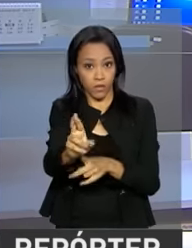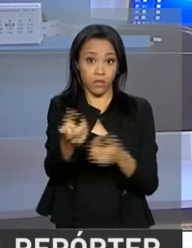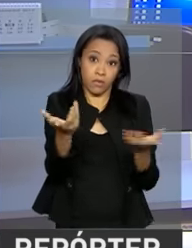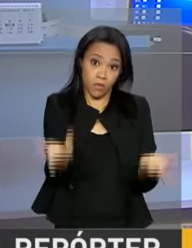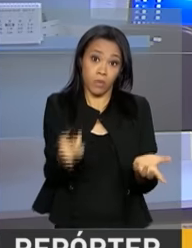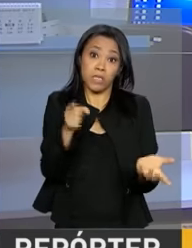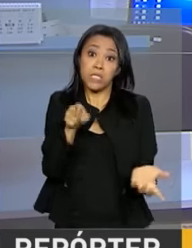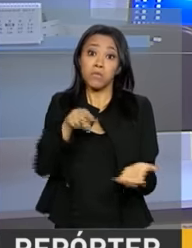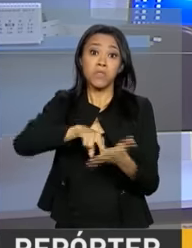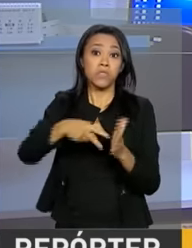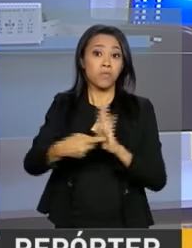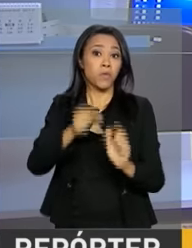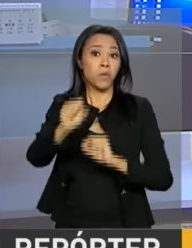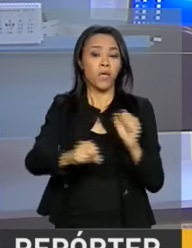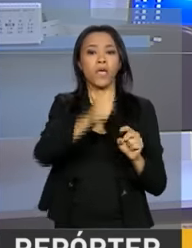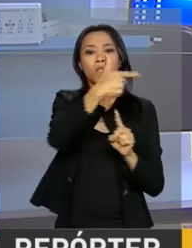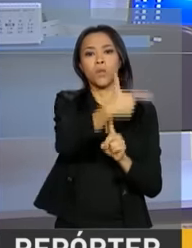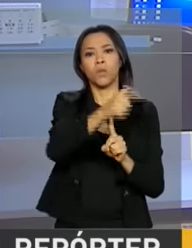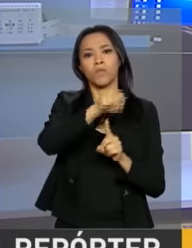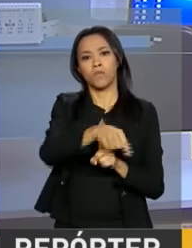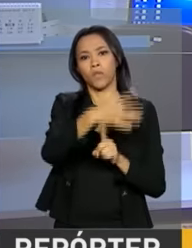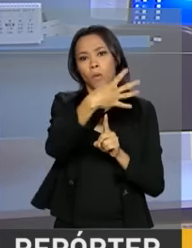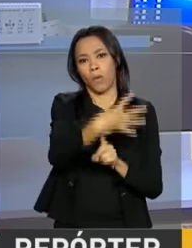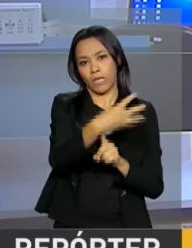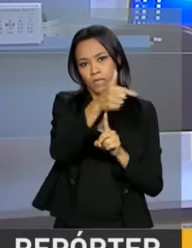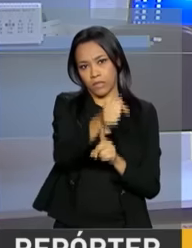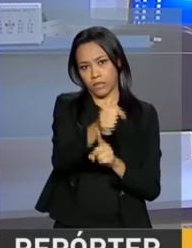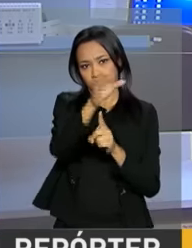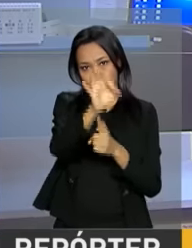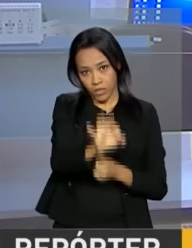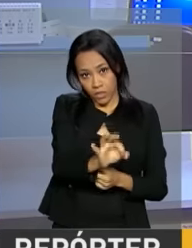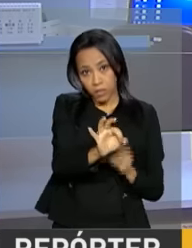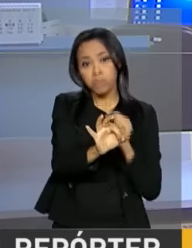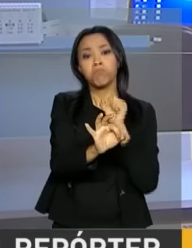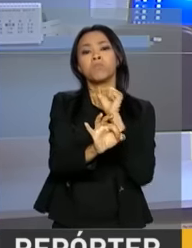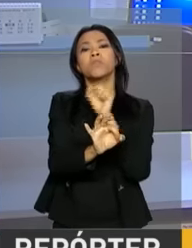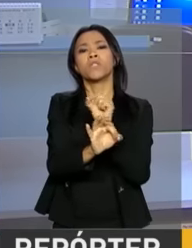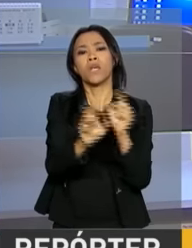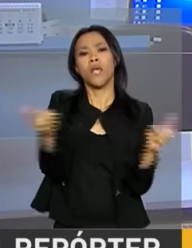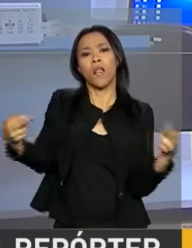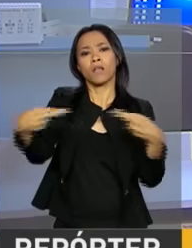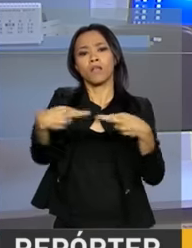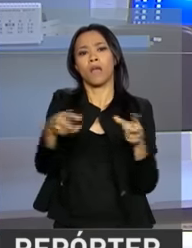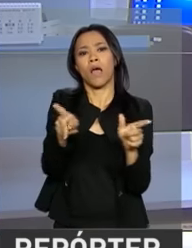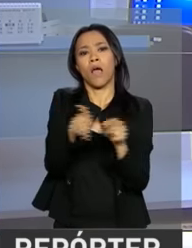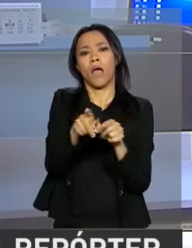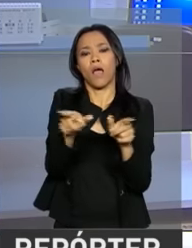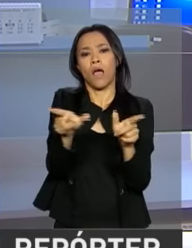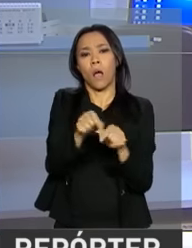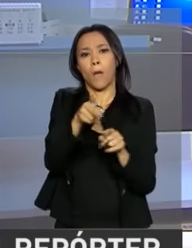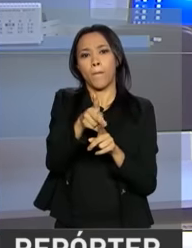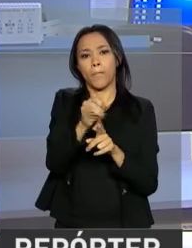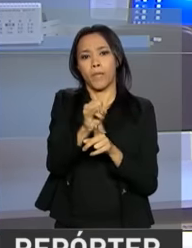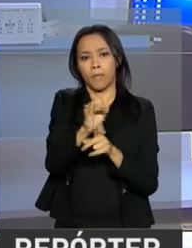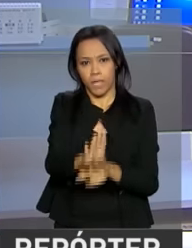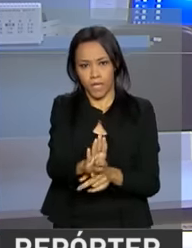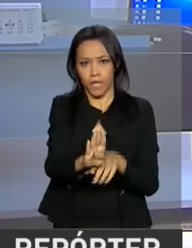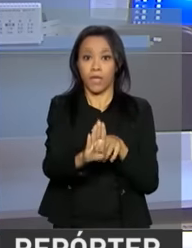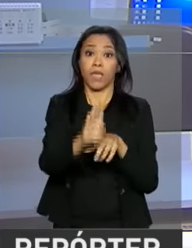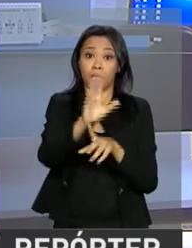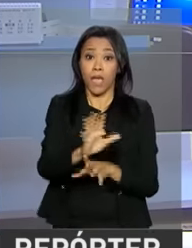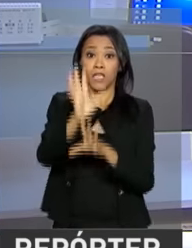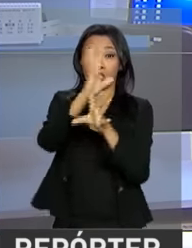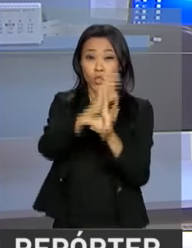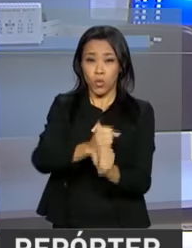resultado representa 2,47 por do produto interno bruto que é o PIB que é a soma de